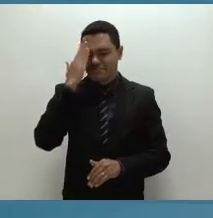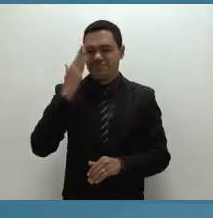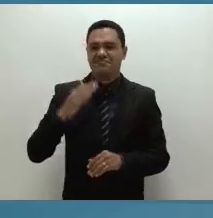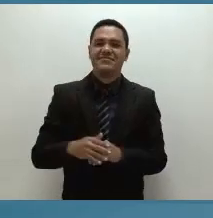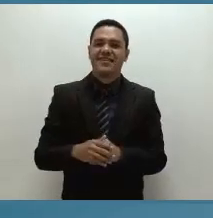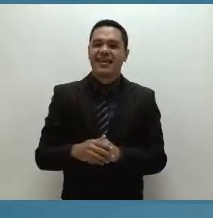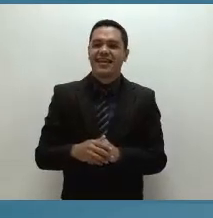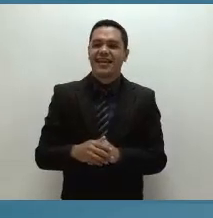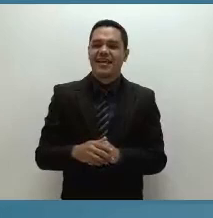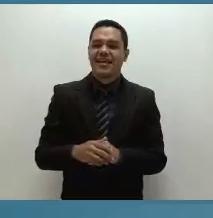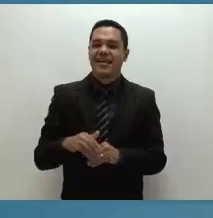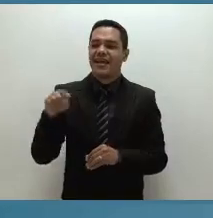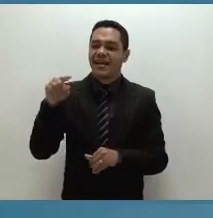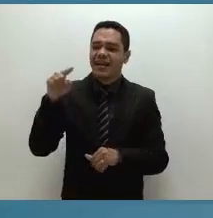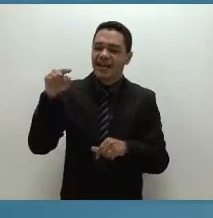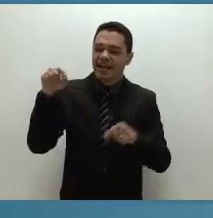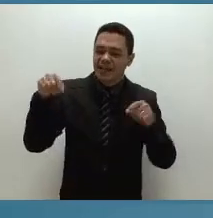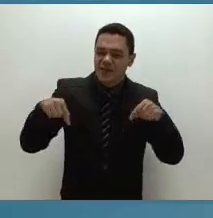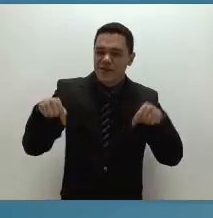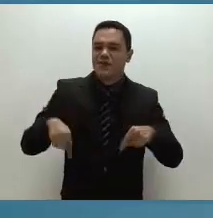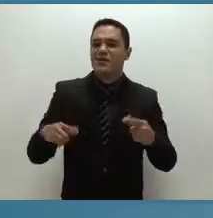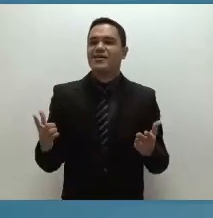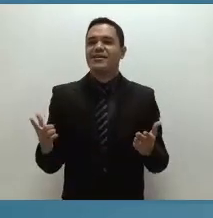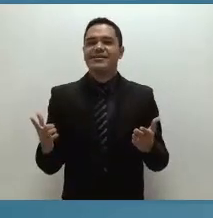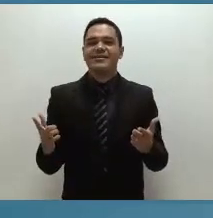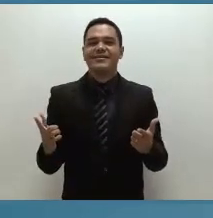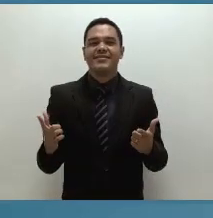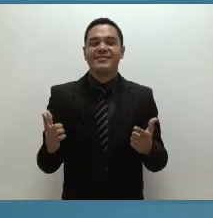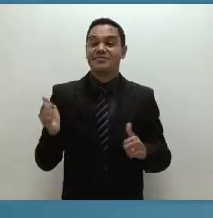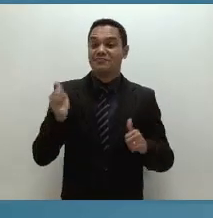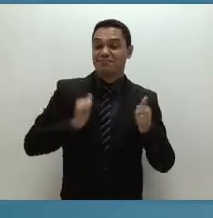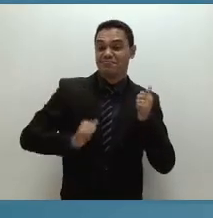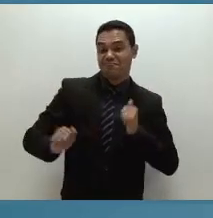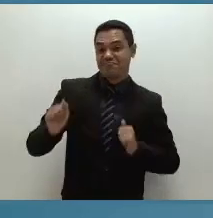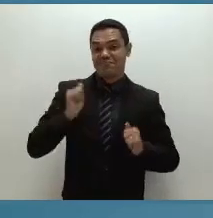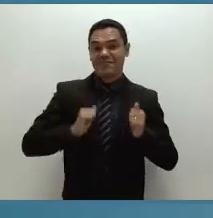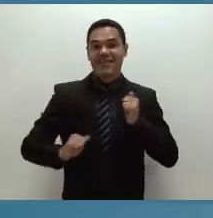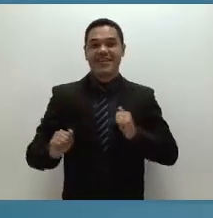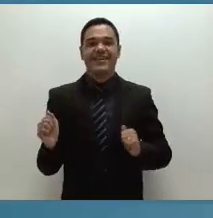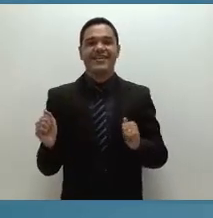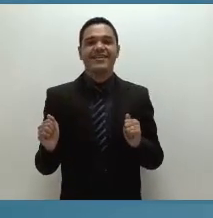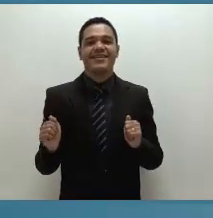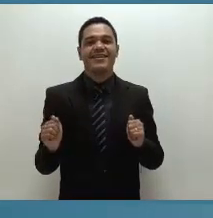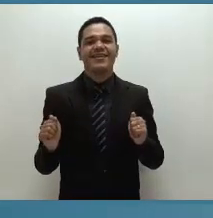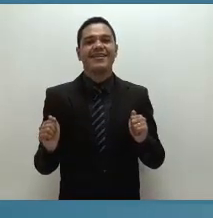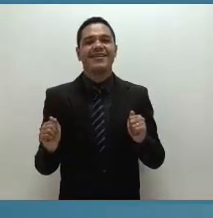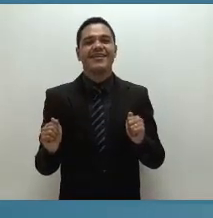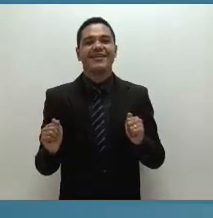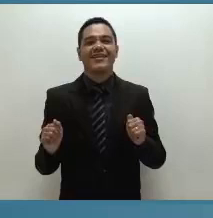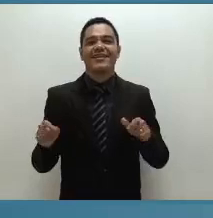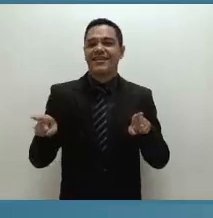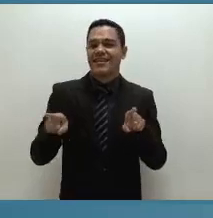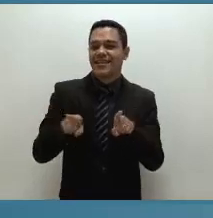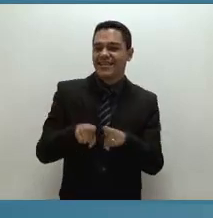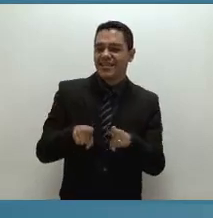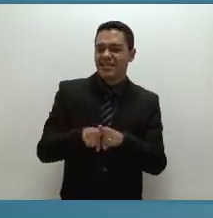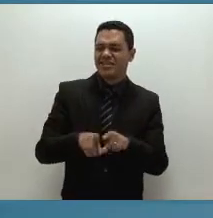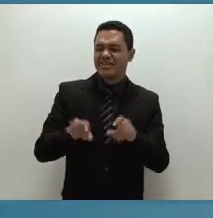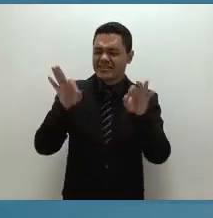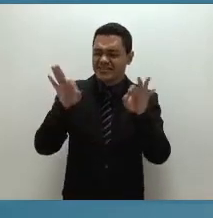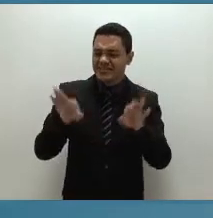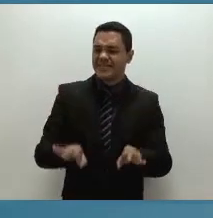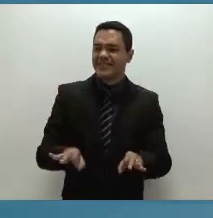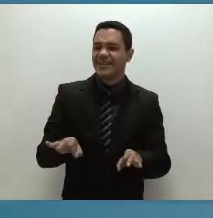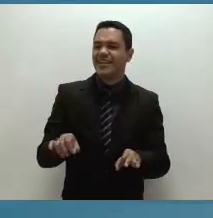um momento de grande expectativa, mas, sobretudo, o momento da certeza do